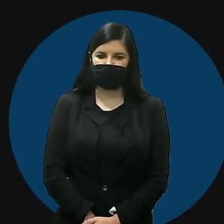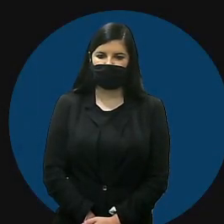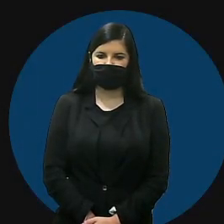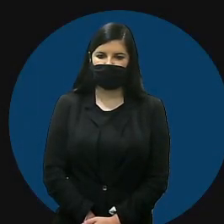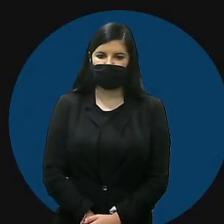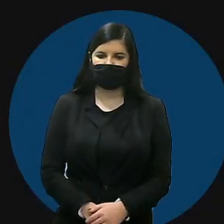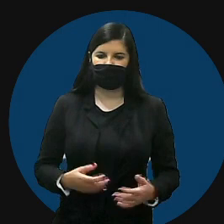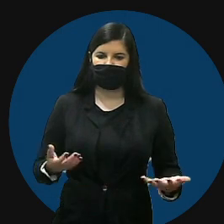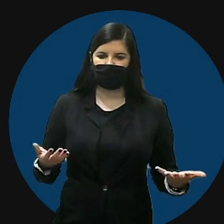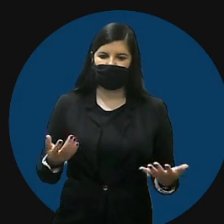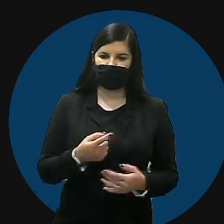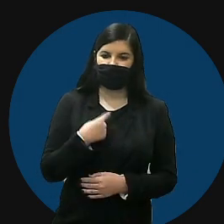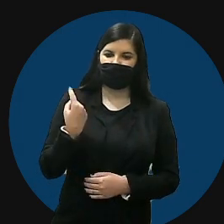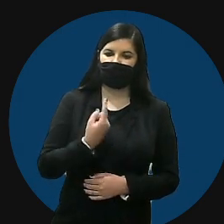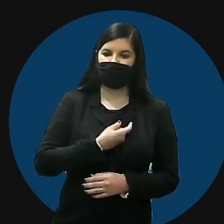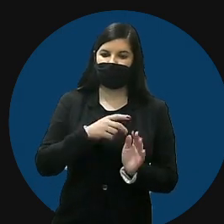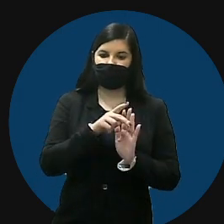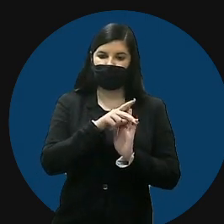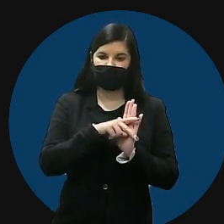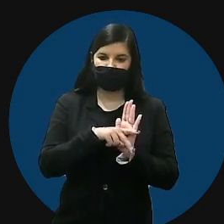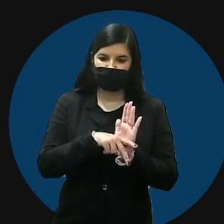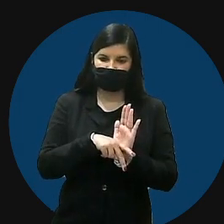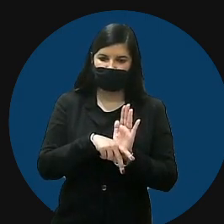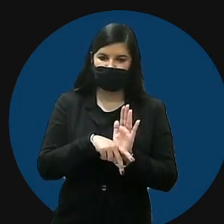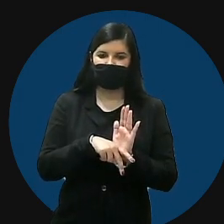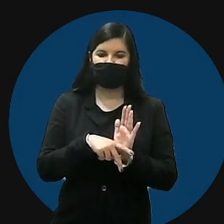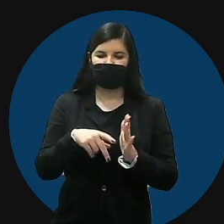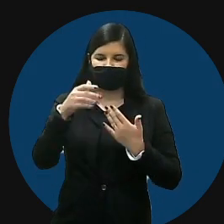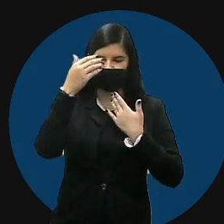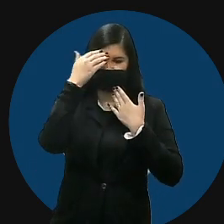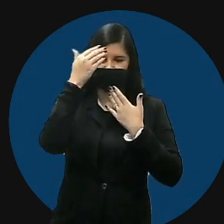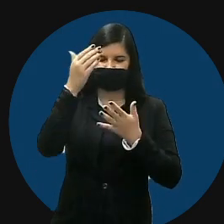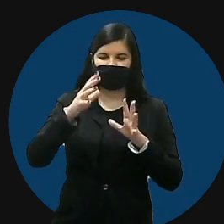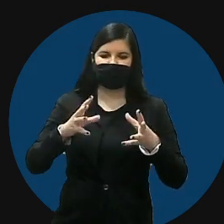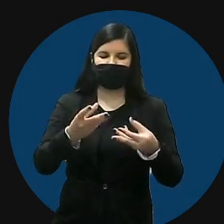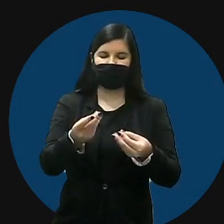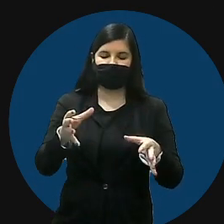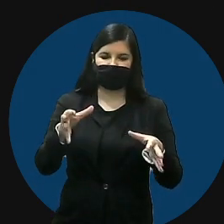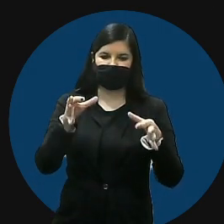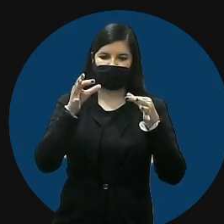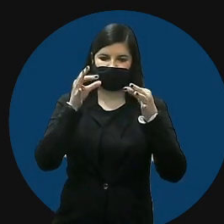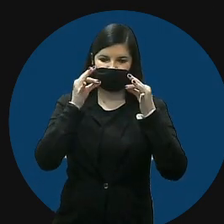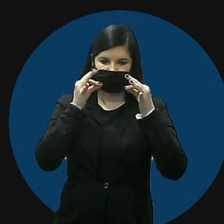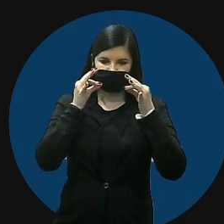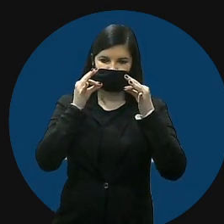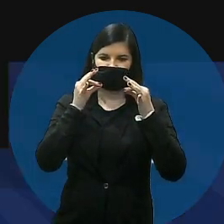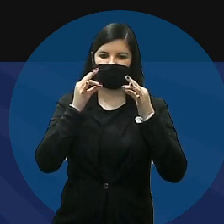O nosso projeto, agradeço a atenção de todos,